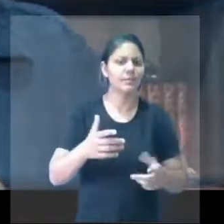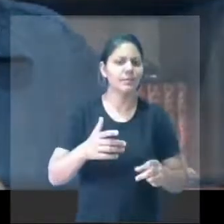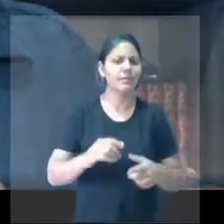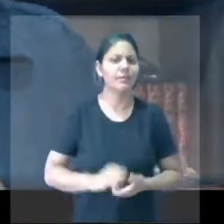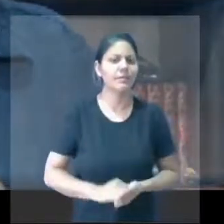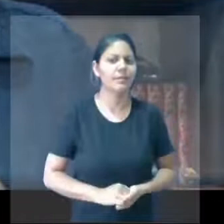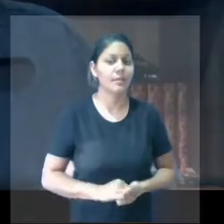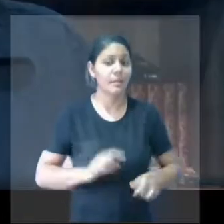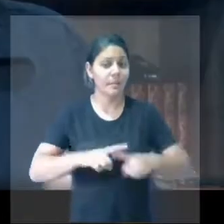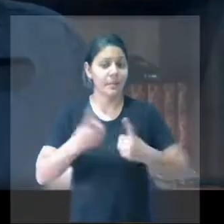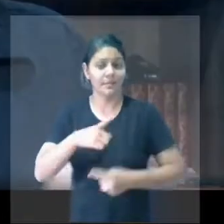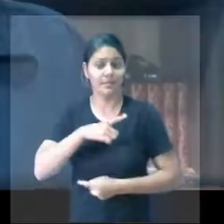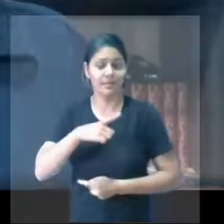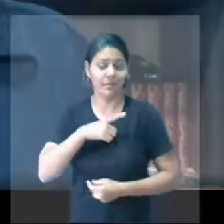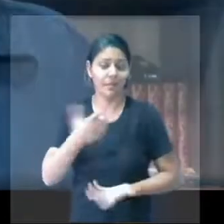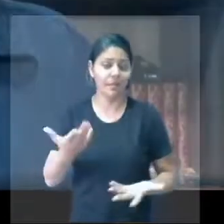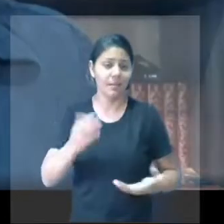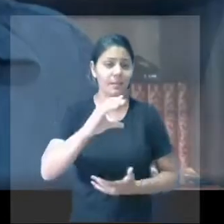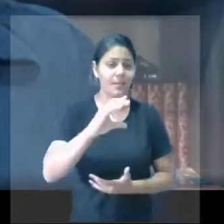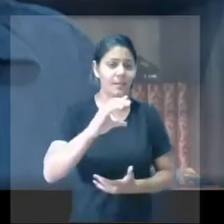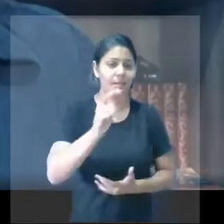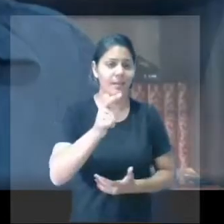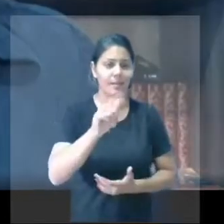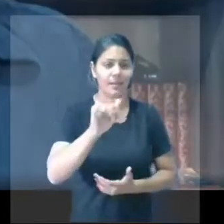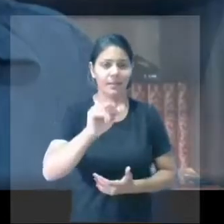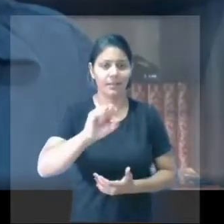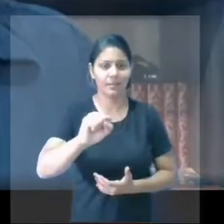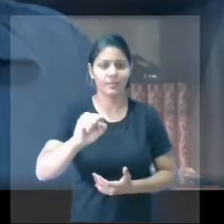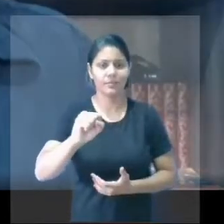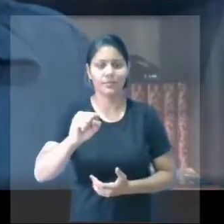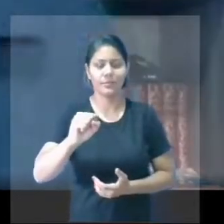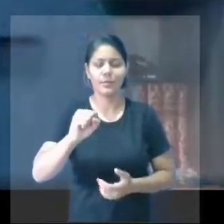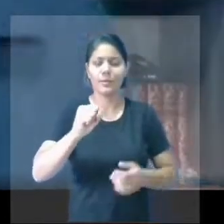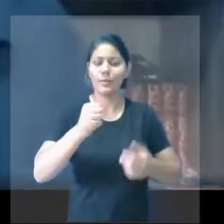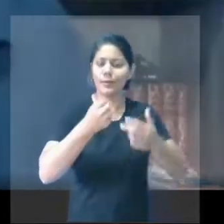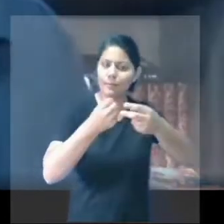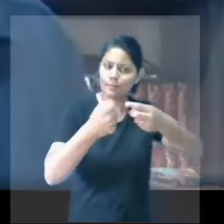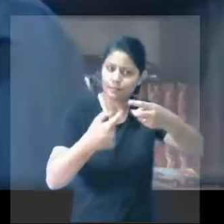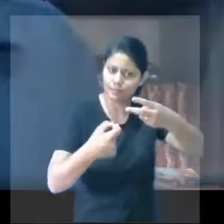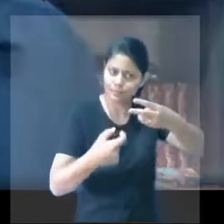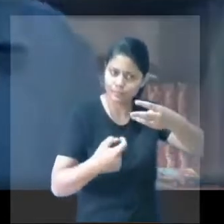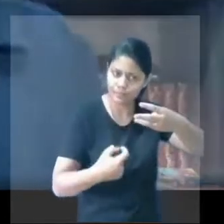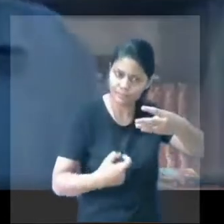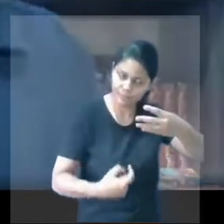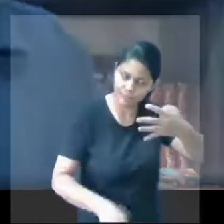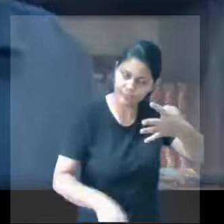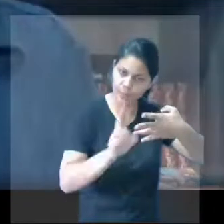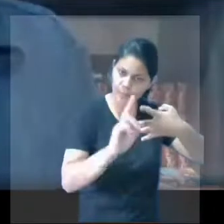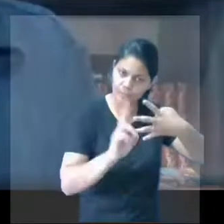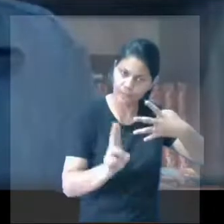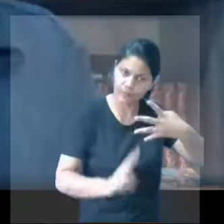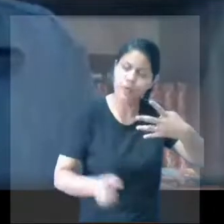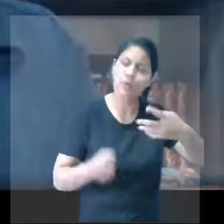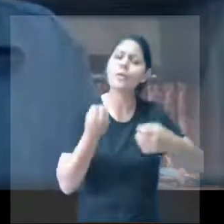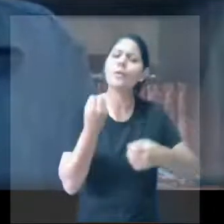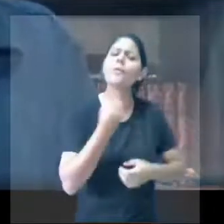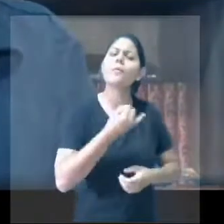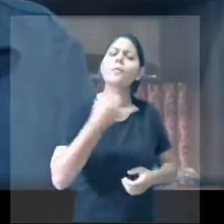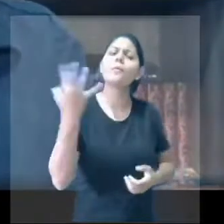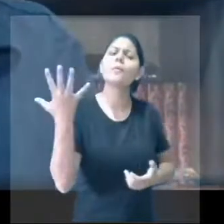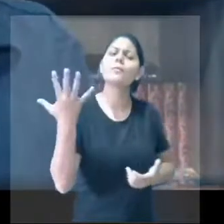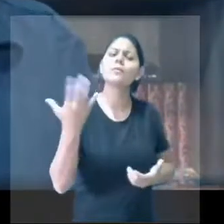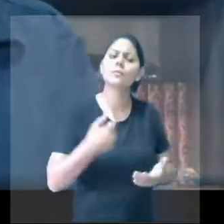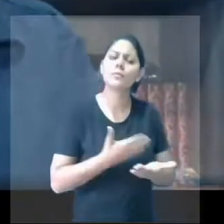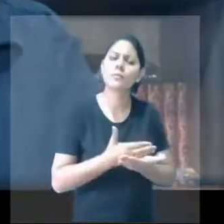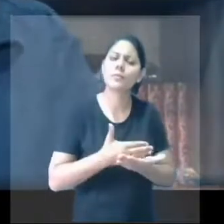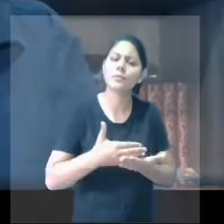que estão listados, né? Eu já fiz um longo estudo sobre as várias listas, né? Quando é que começou a surgir listas